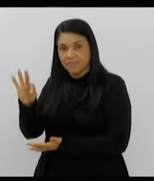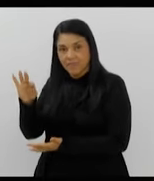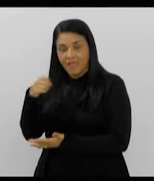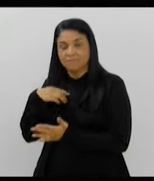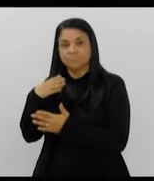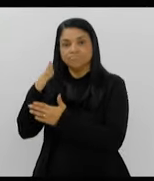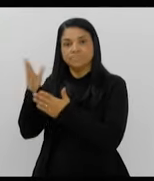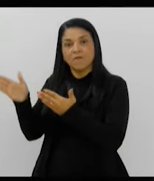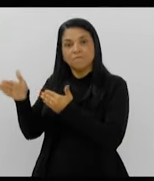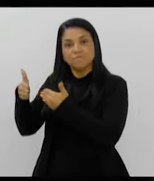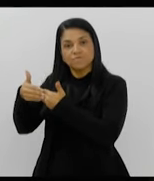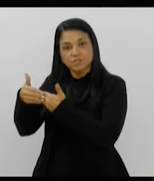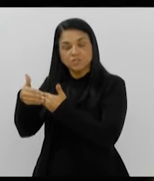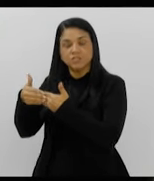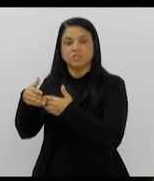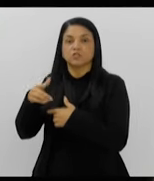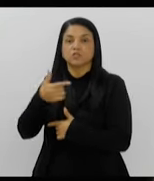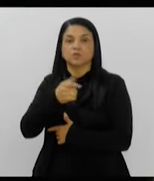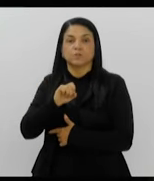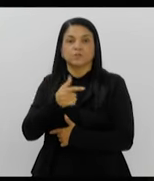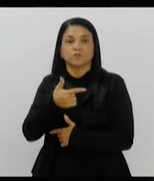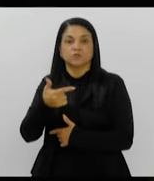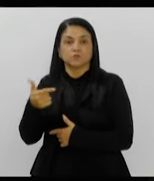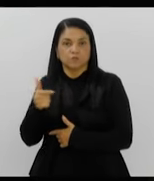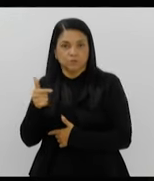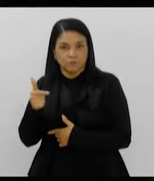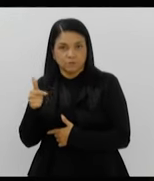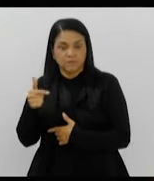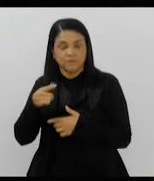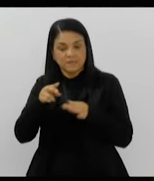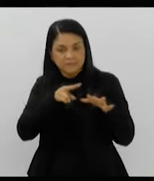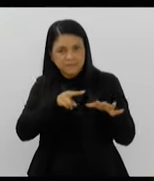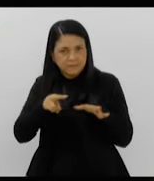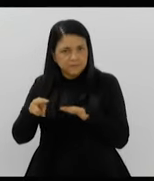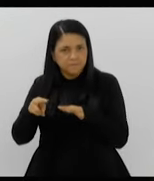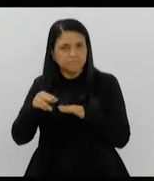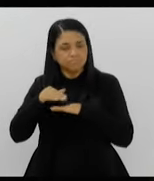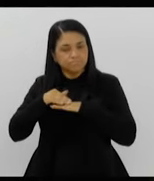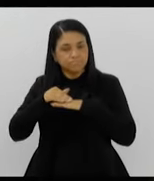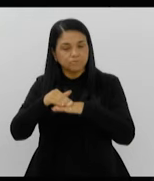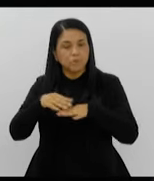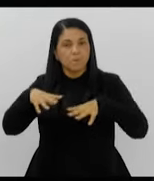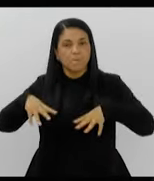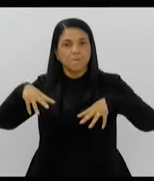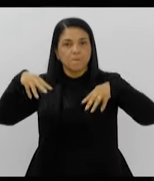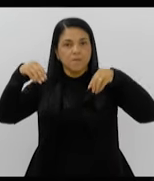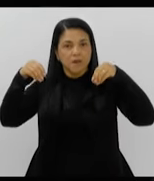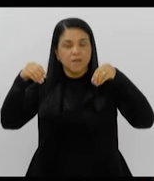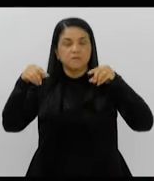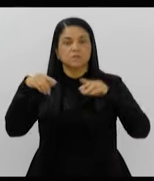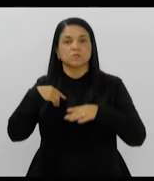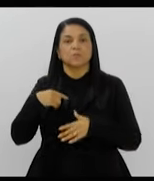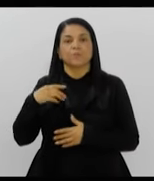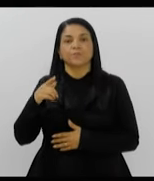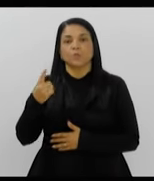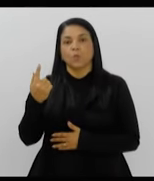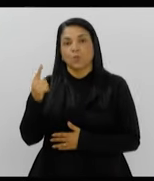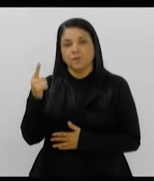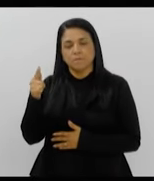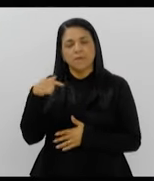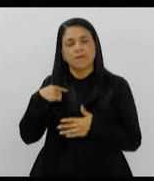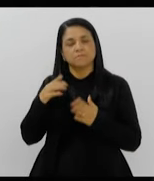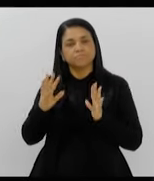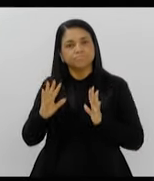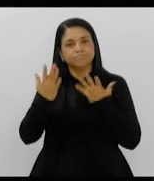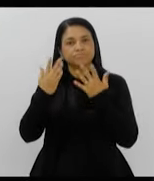2022. E aí, essa semana mesmo, estive no Palácio Guanabara participando de um